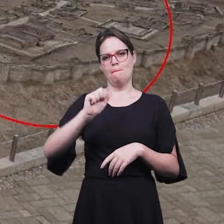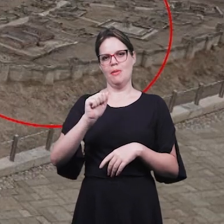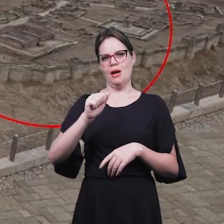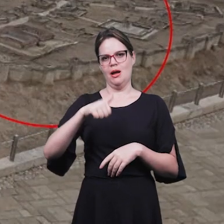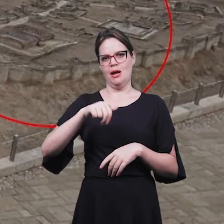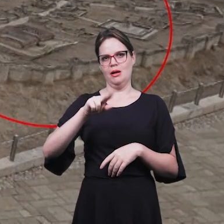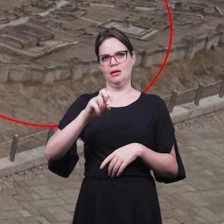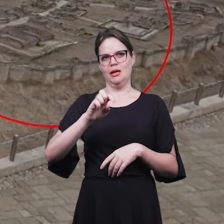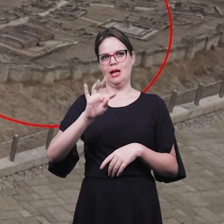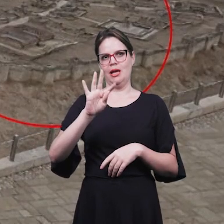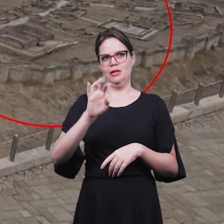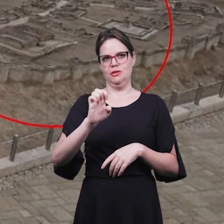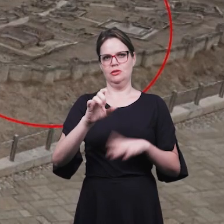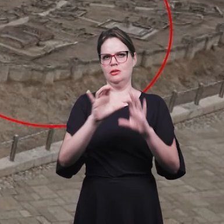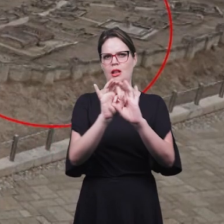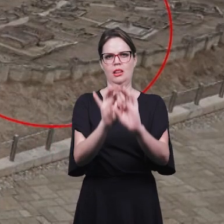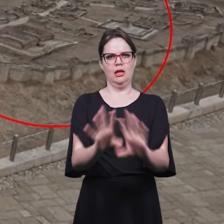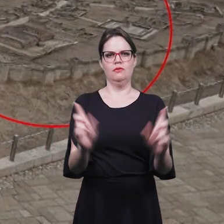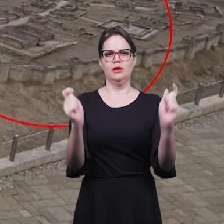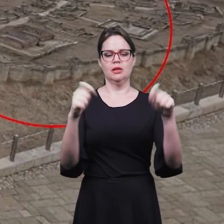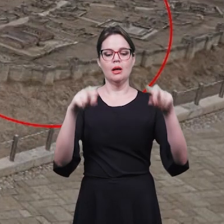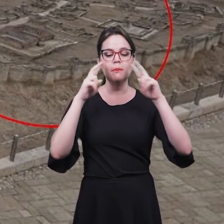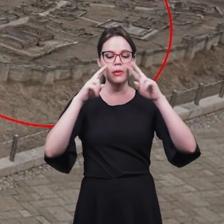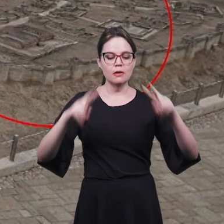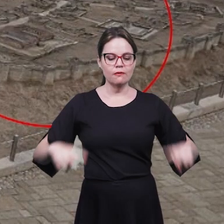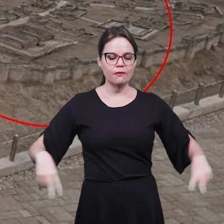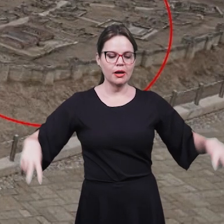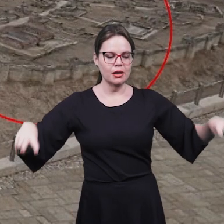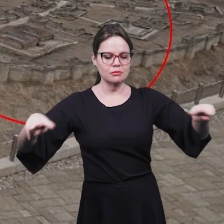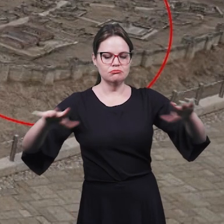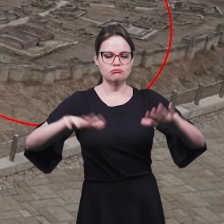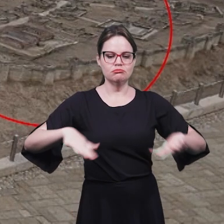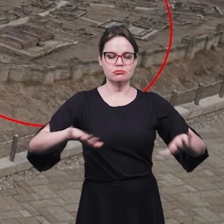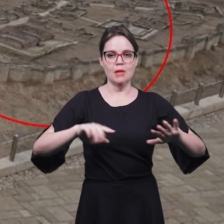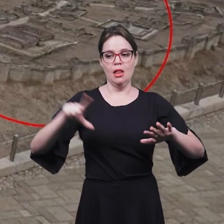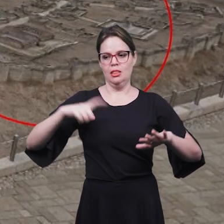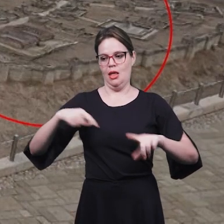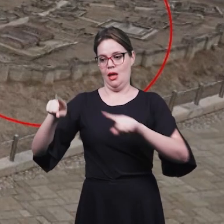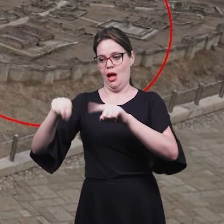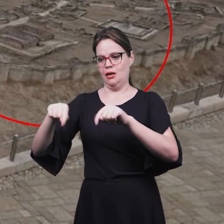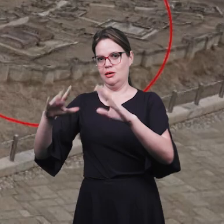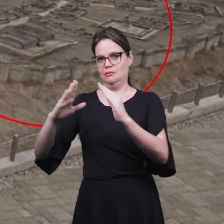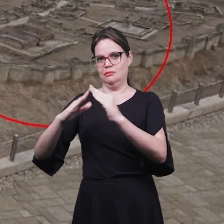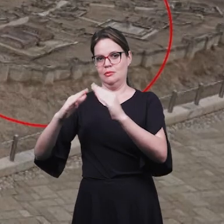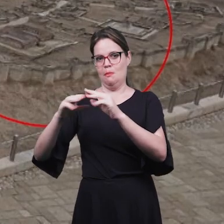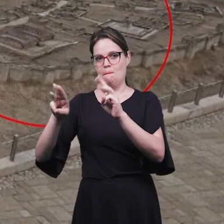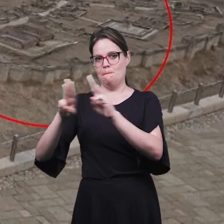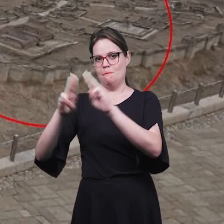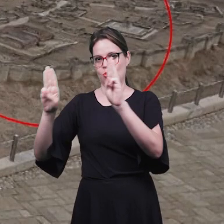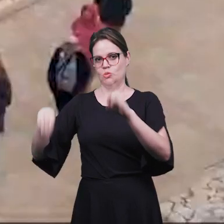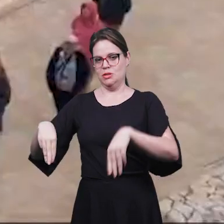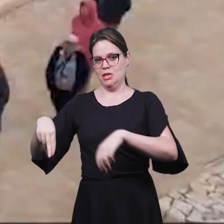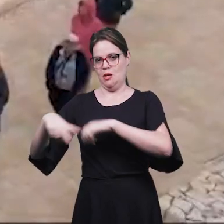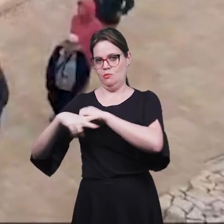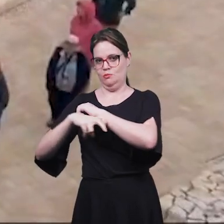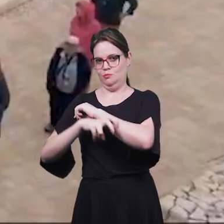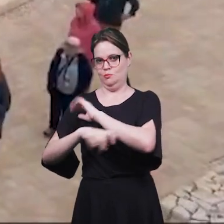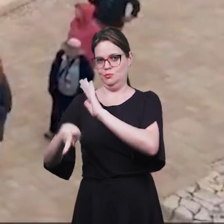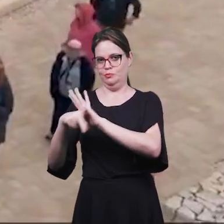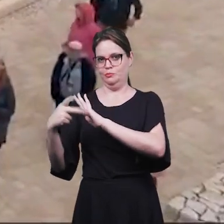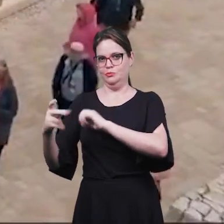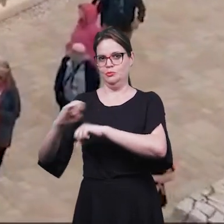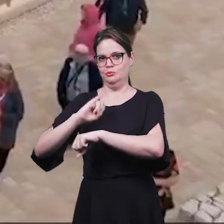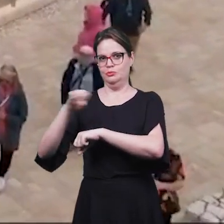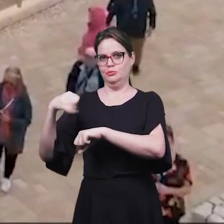ar livre lá do lado do Museu de Arqueologia de Jerusalém. Nós vemos aqui o tamanho